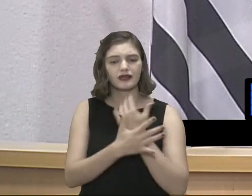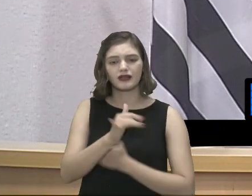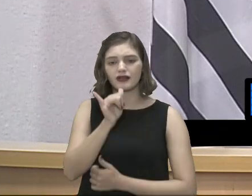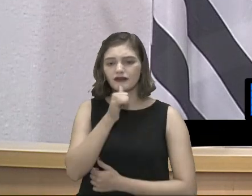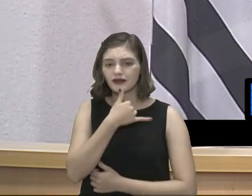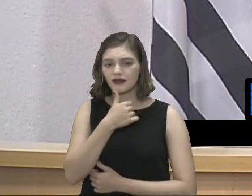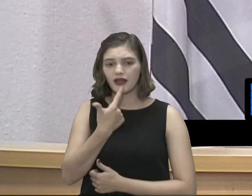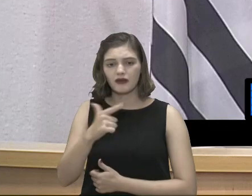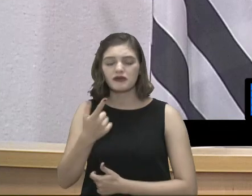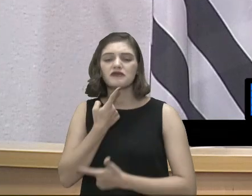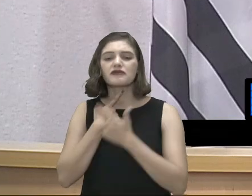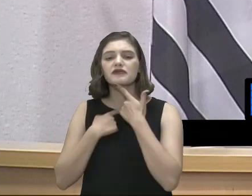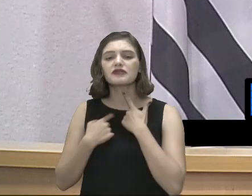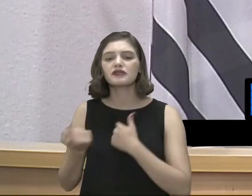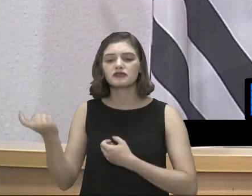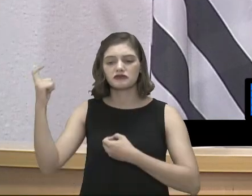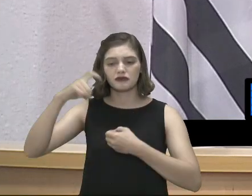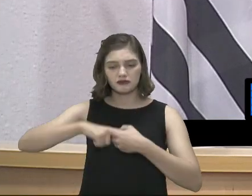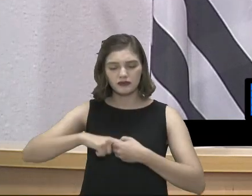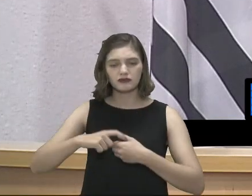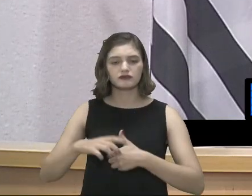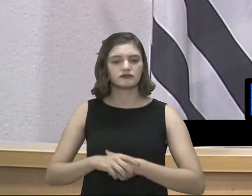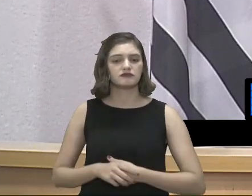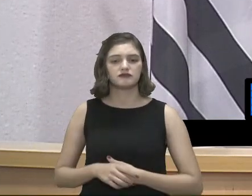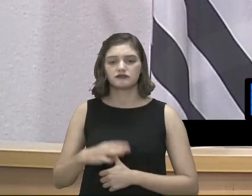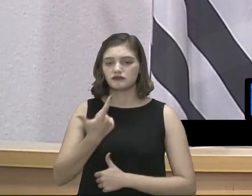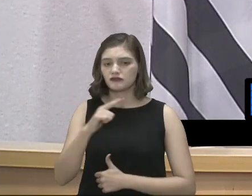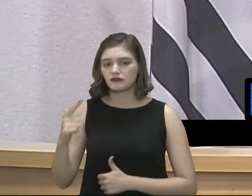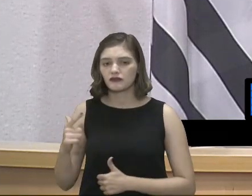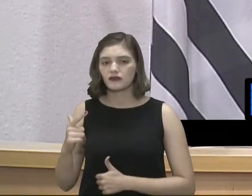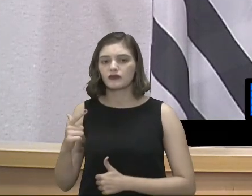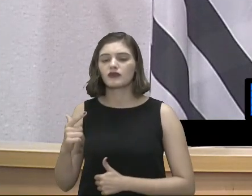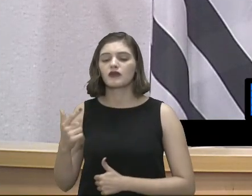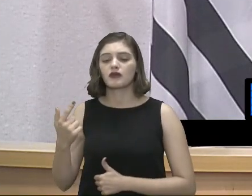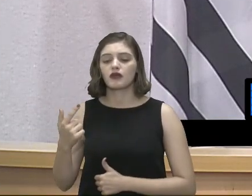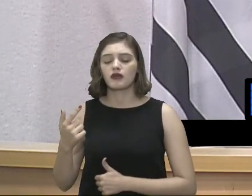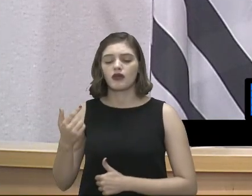mais vontade de voltar lá, sendo bem sincera, não tenho. Eu fui com a melhor das